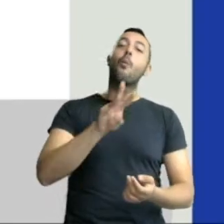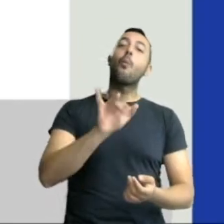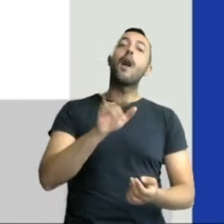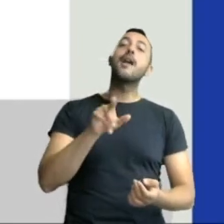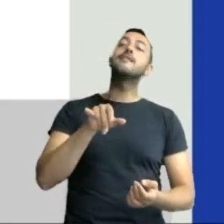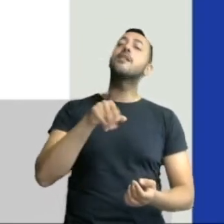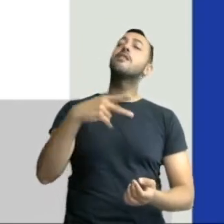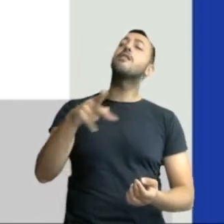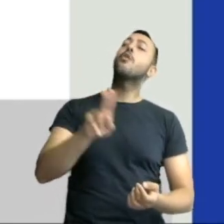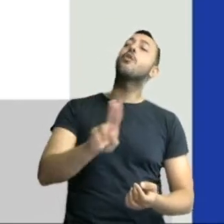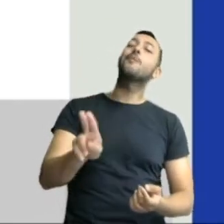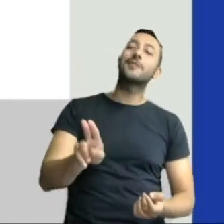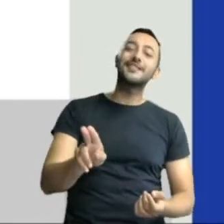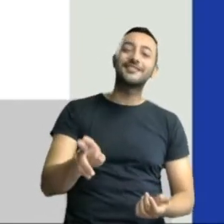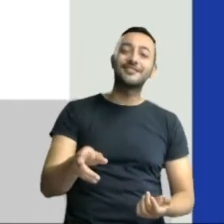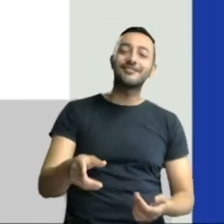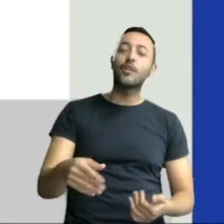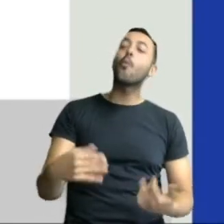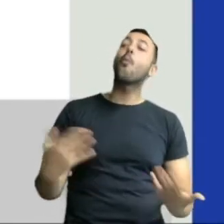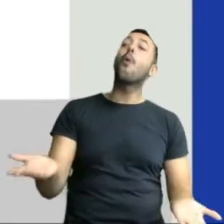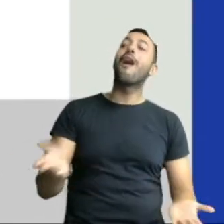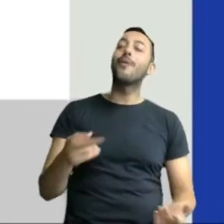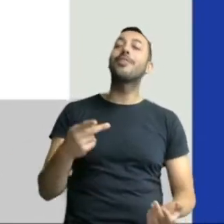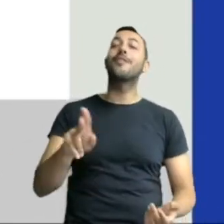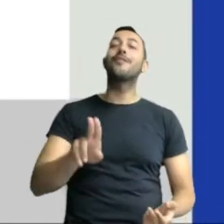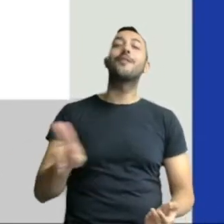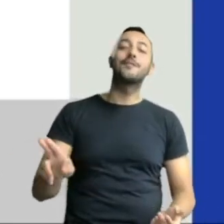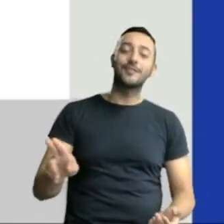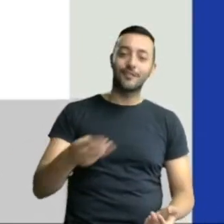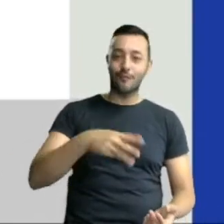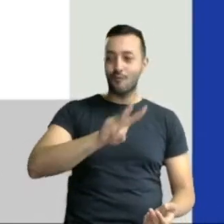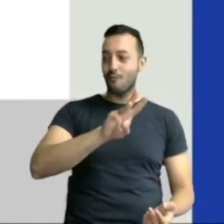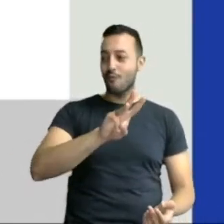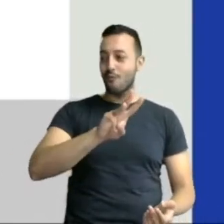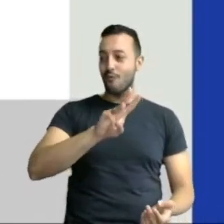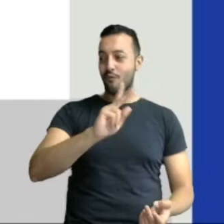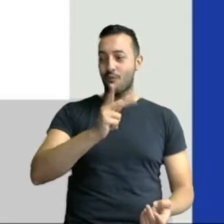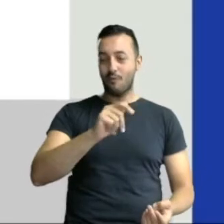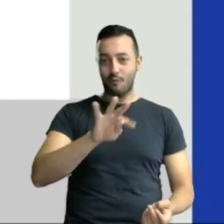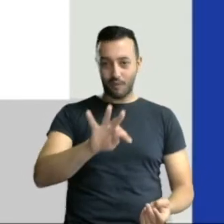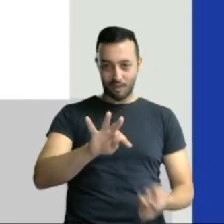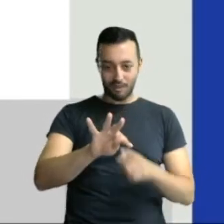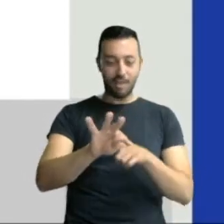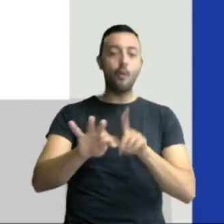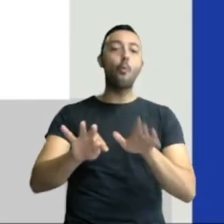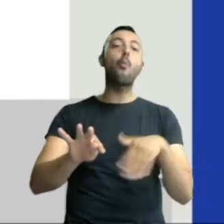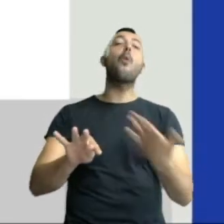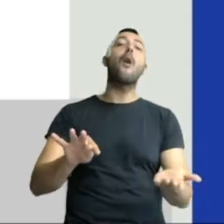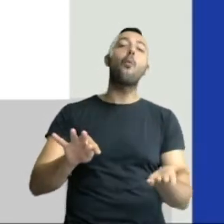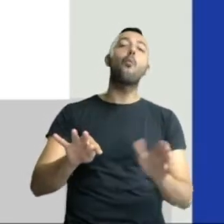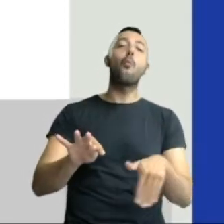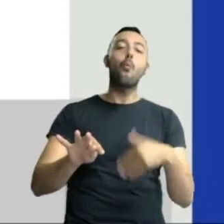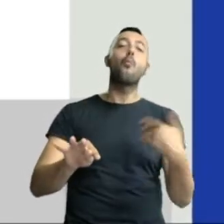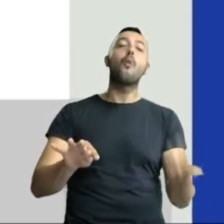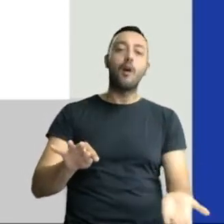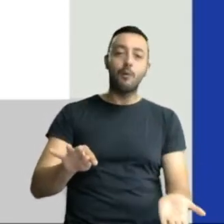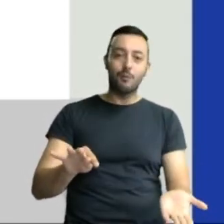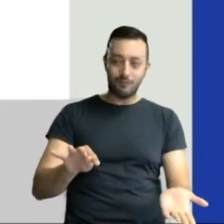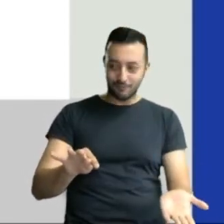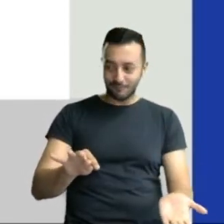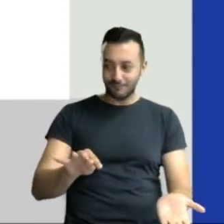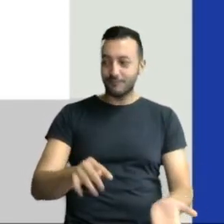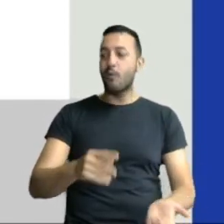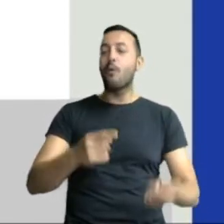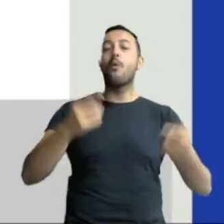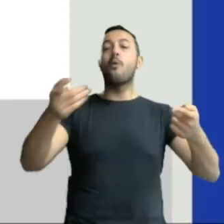name, ou qual é o seu nome, né? Então, o what quer dizer qual, quais ou o que. O